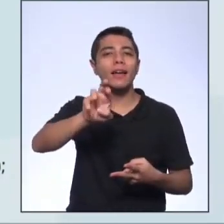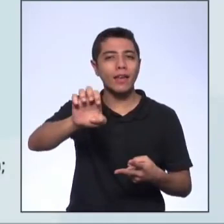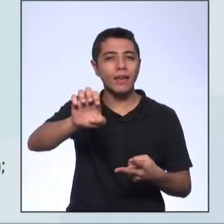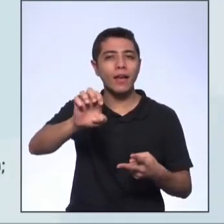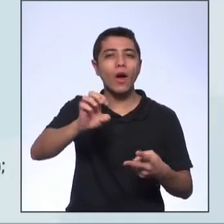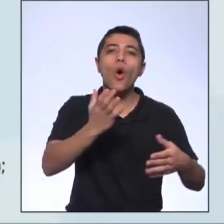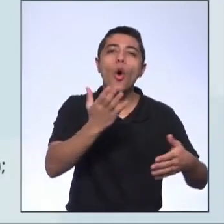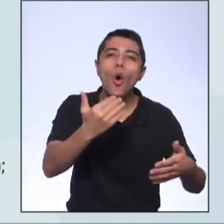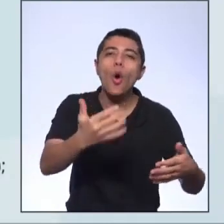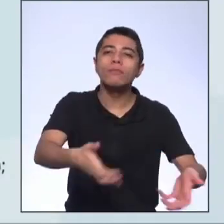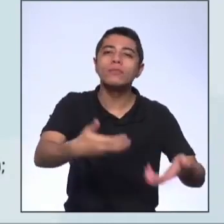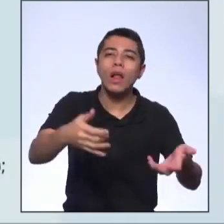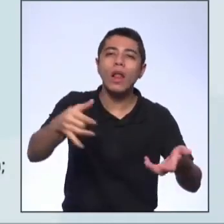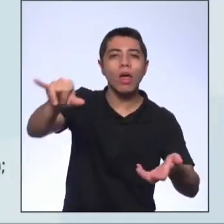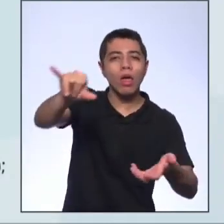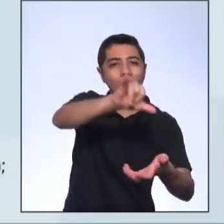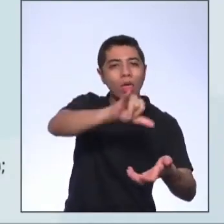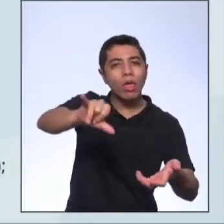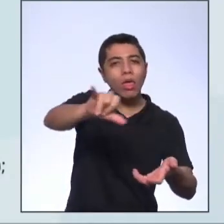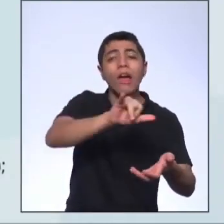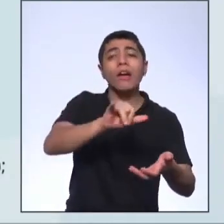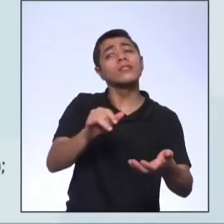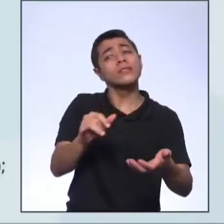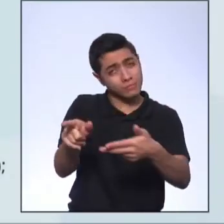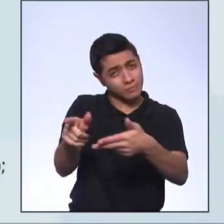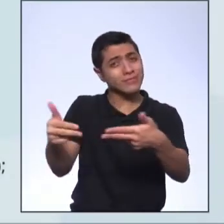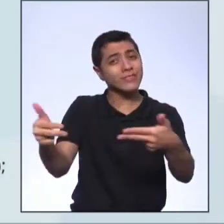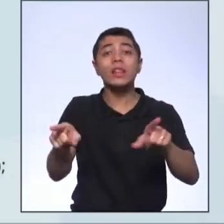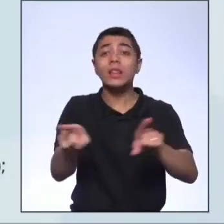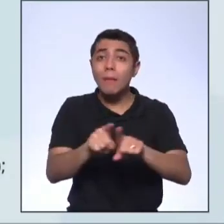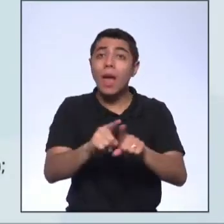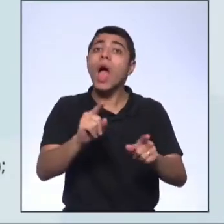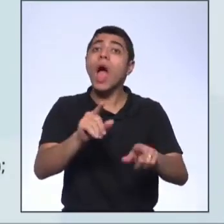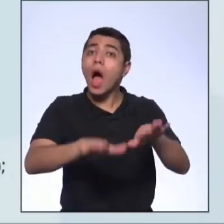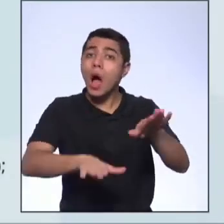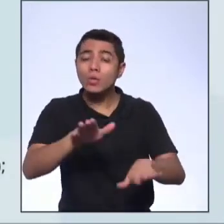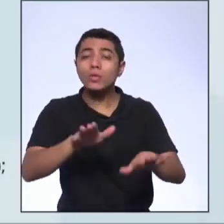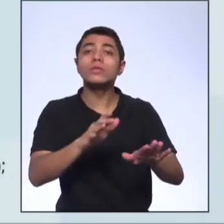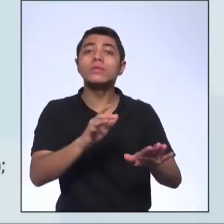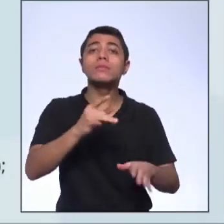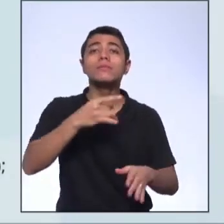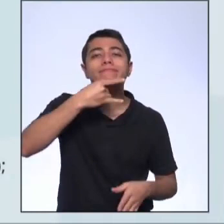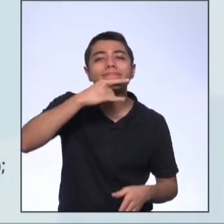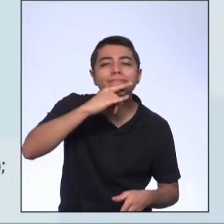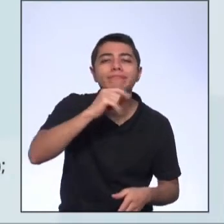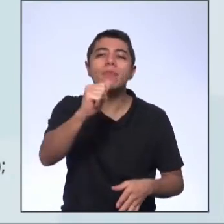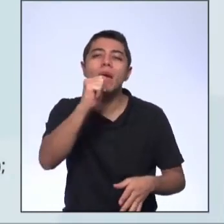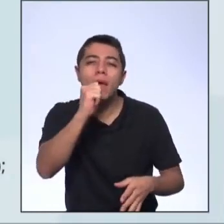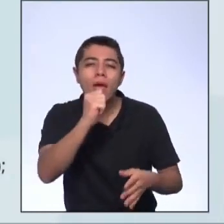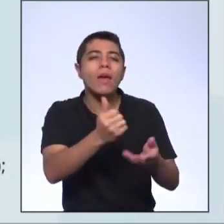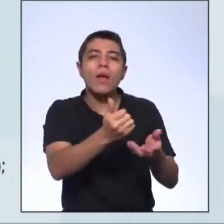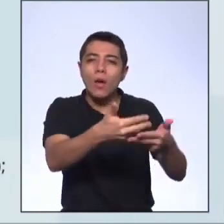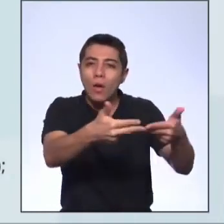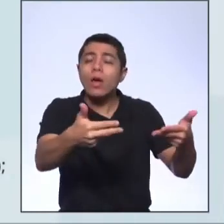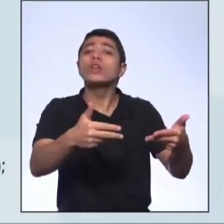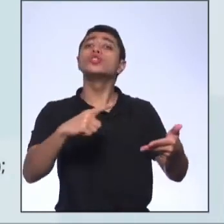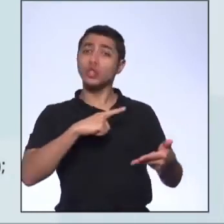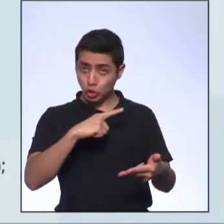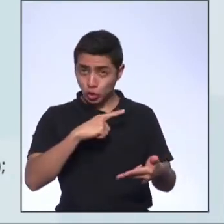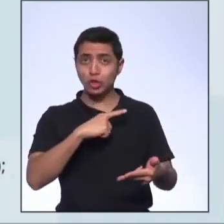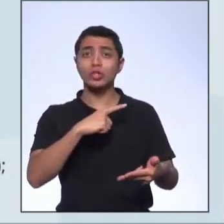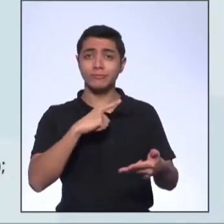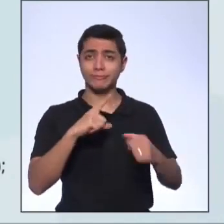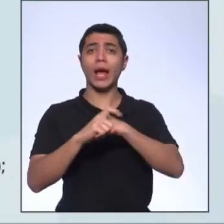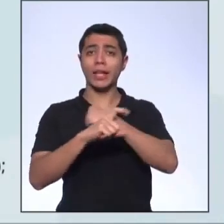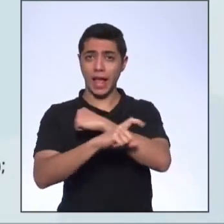algumas conservas e bebidas fermentadas também. Tá? Então, existe todo esse processo aí na indústria